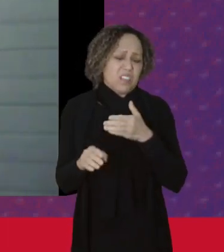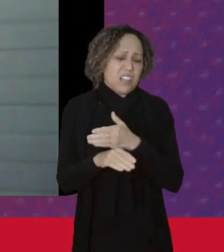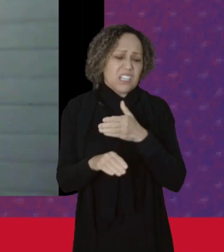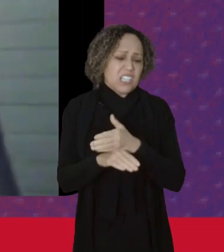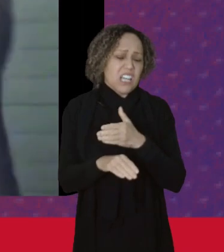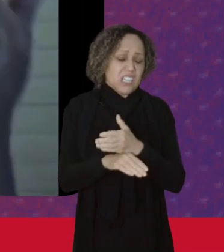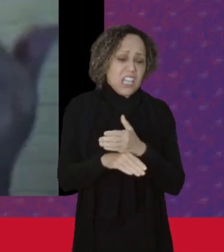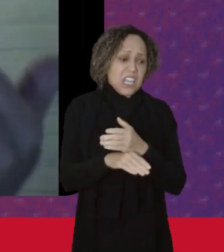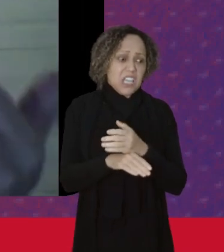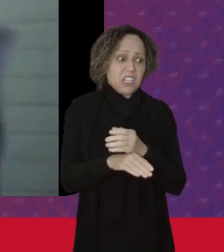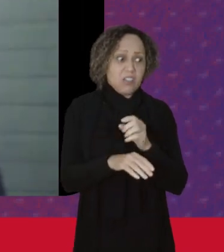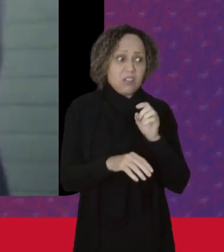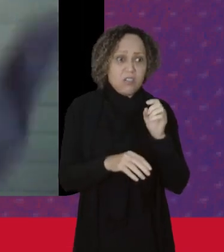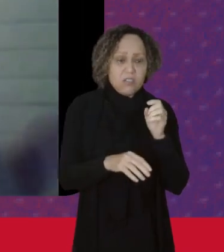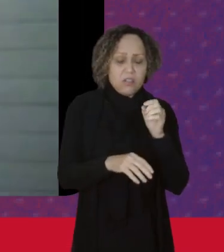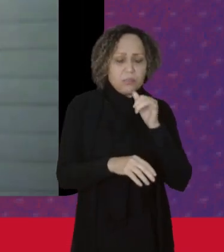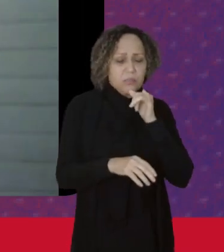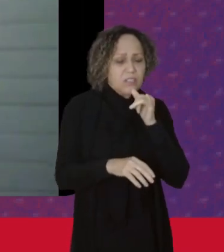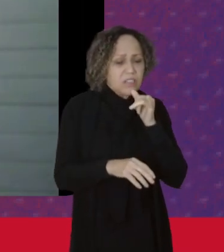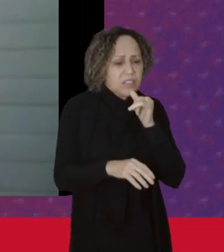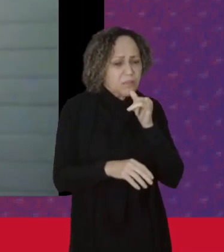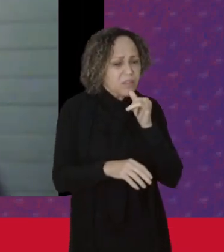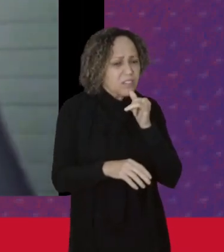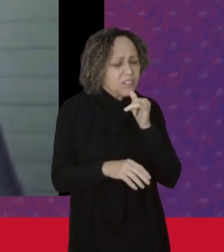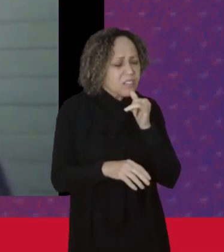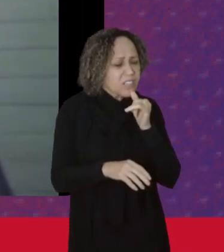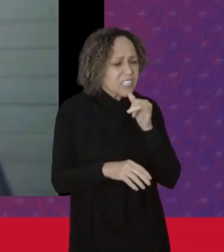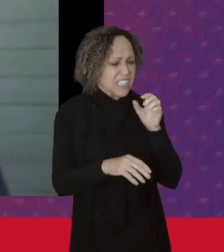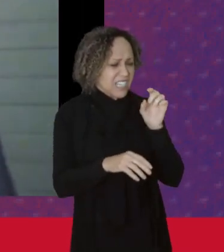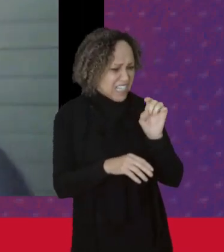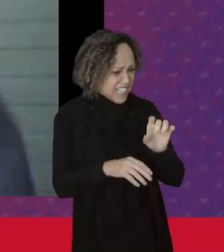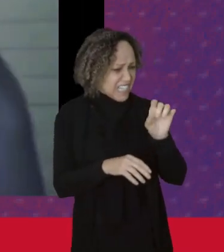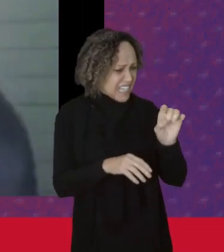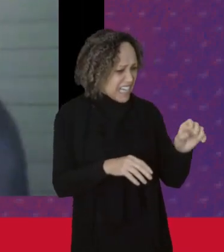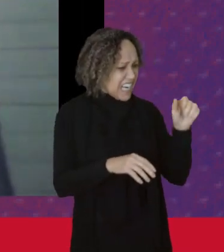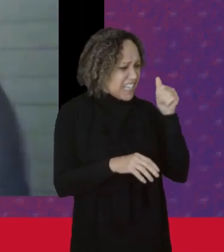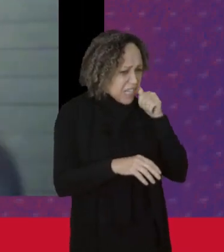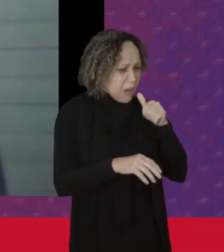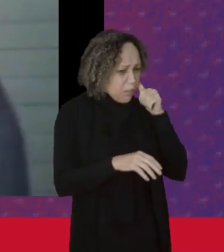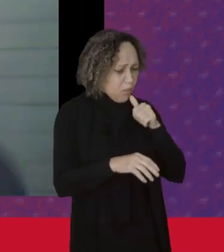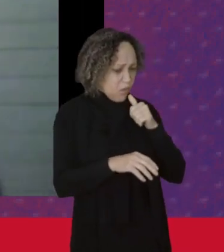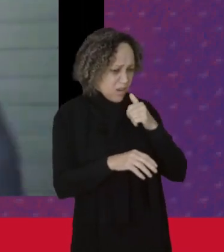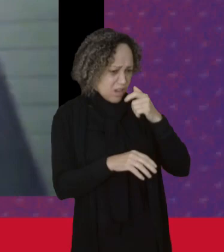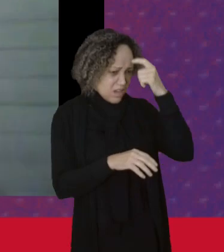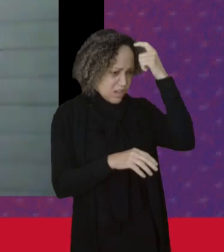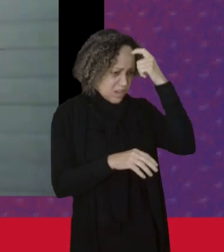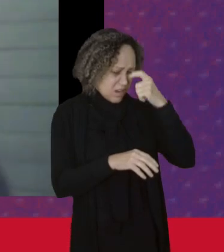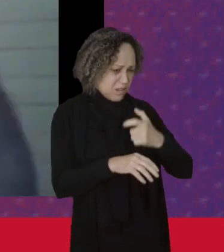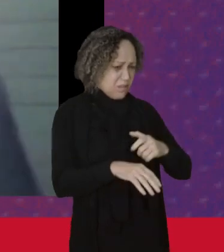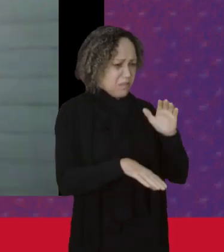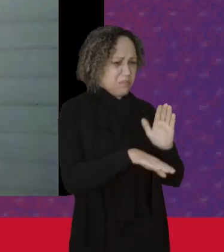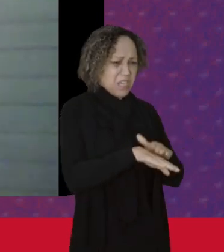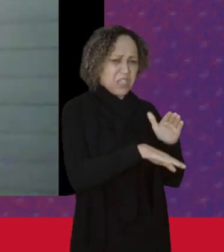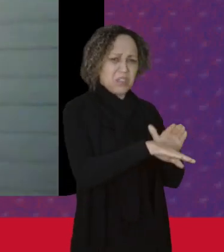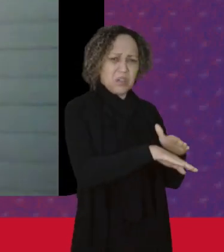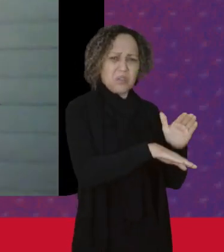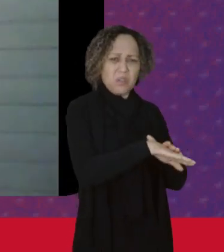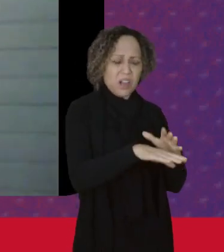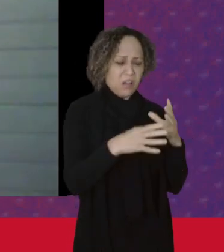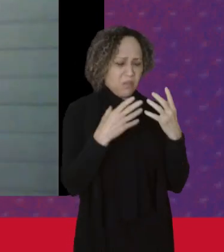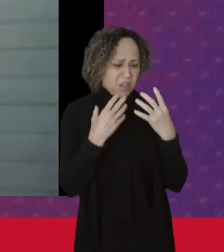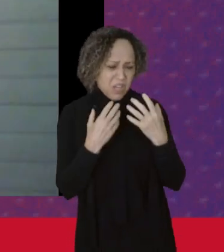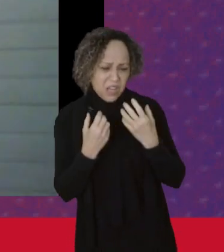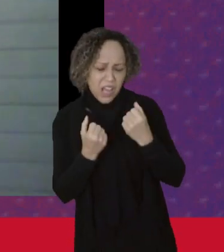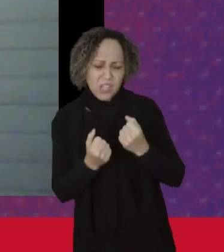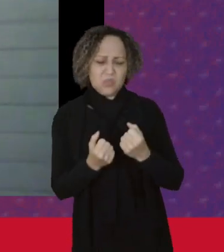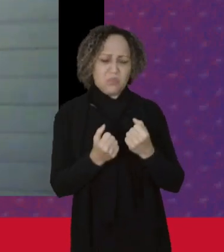cada mulher, da sua história, né, pessoal, que é construída socialmente, produzida